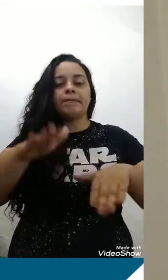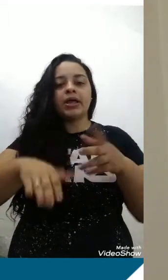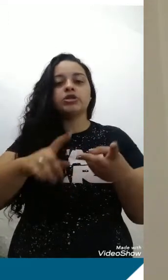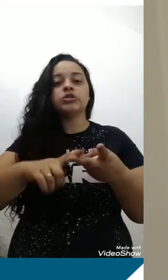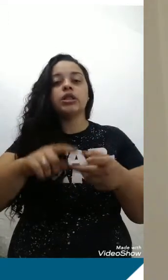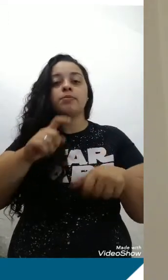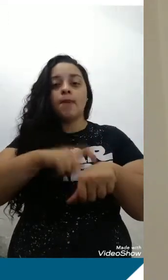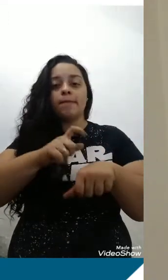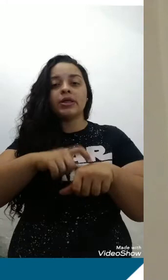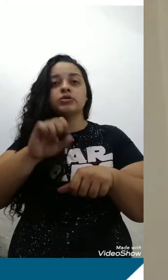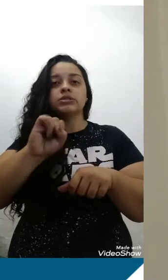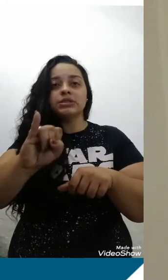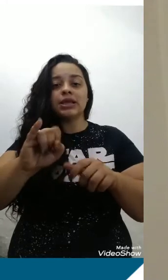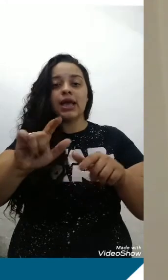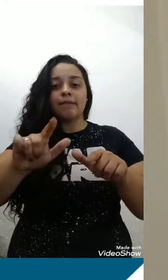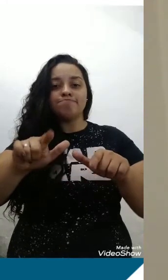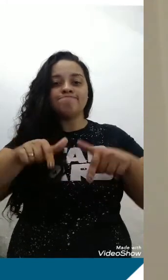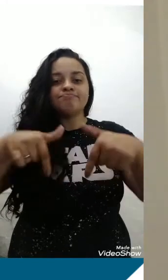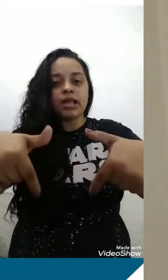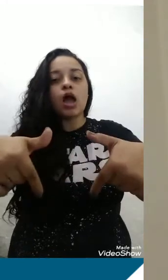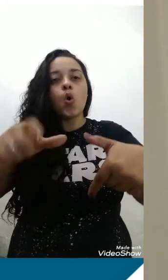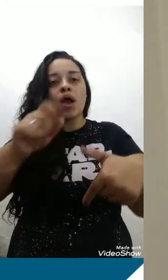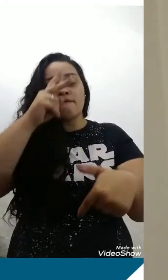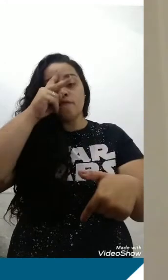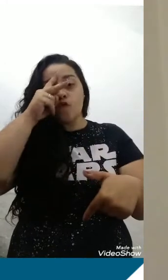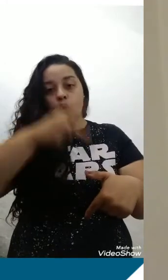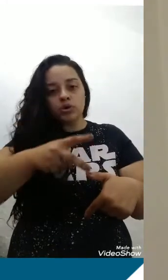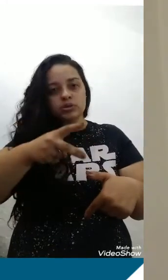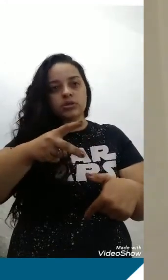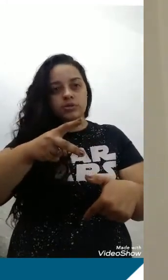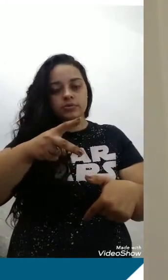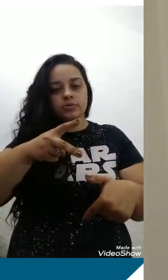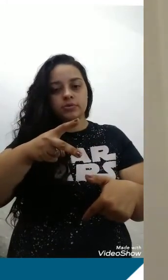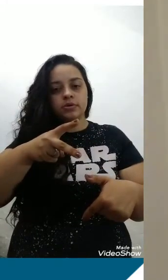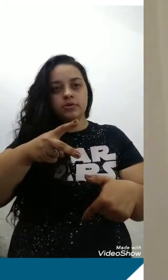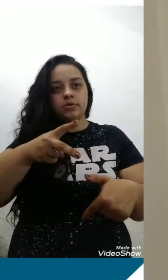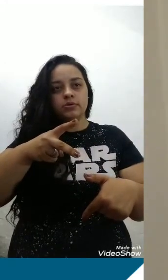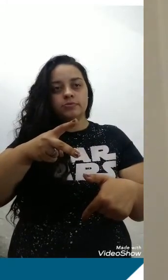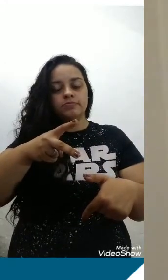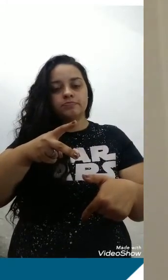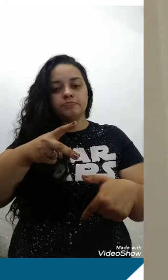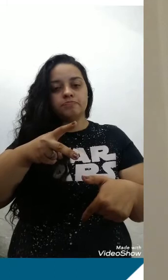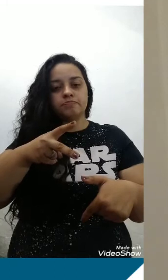corpo, ao se aplicar uma força